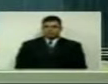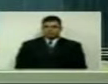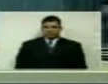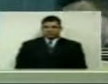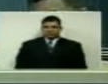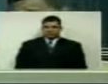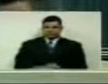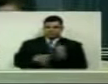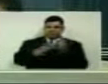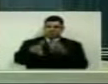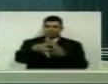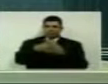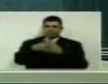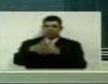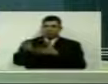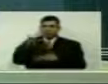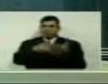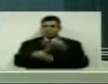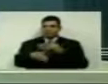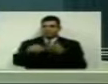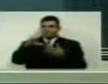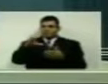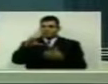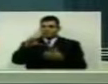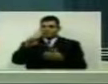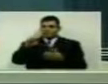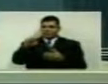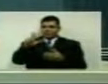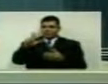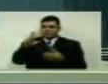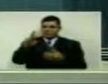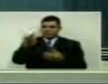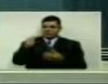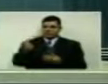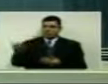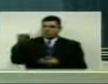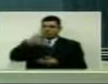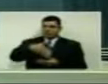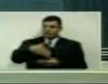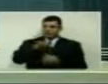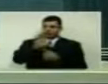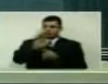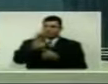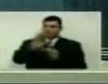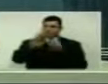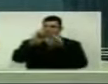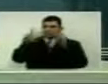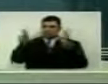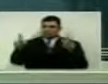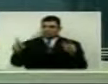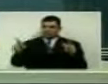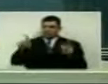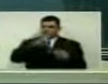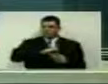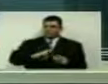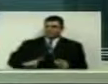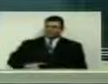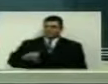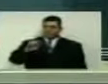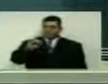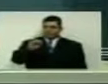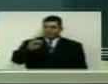O escândalo envolvendo o senhor Carlos Cachoeira traz uma característica diferenciada, deputado